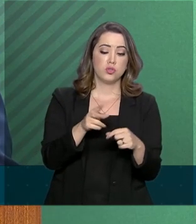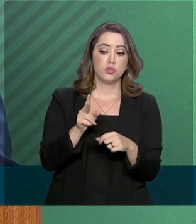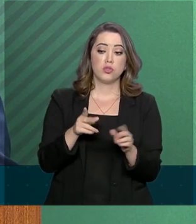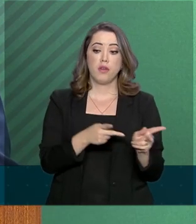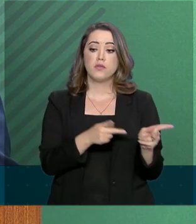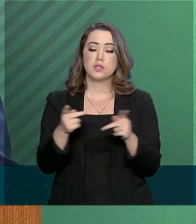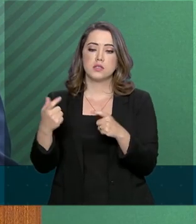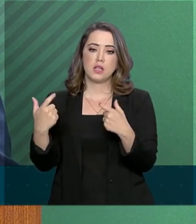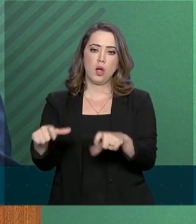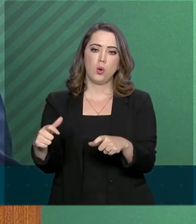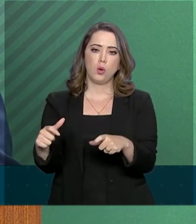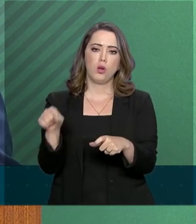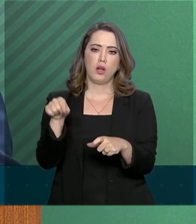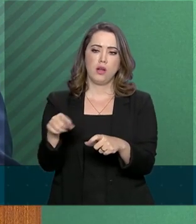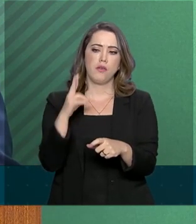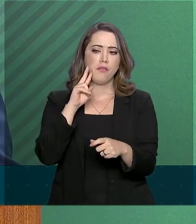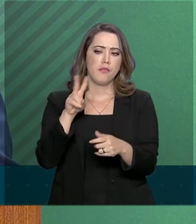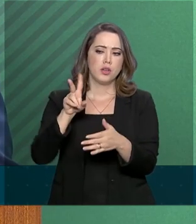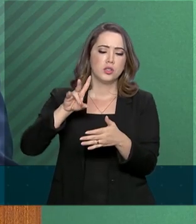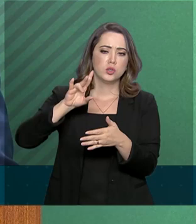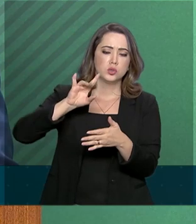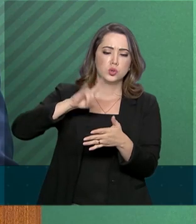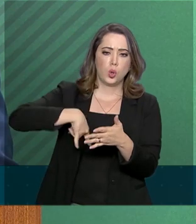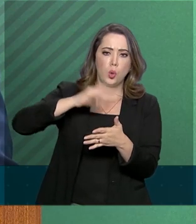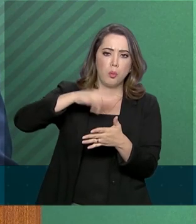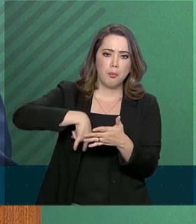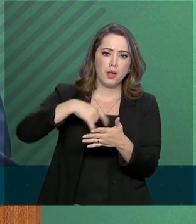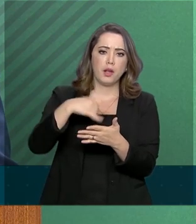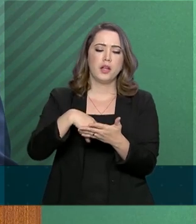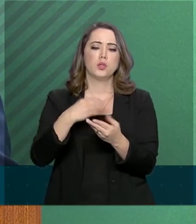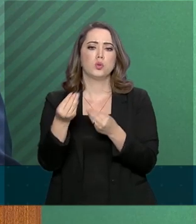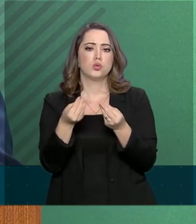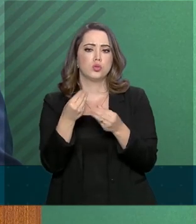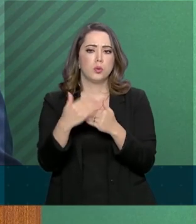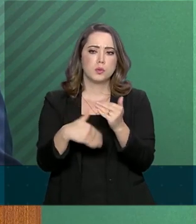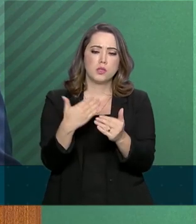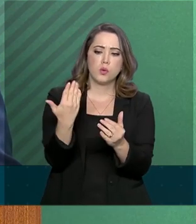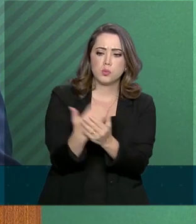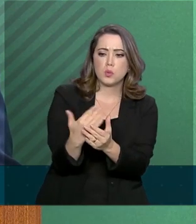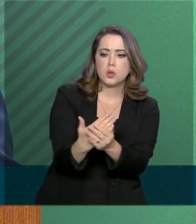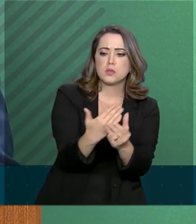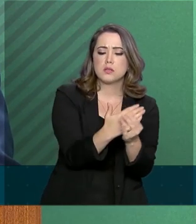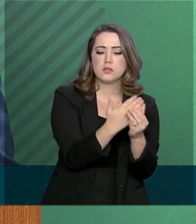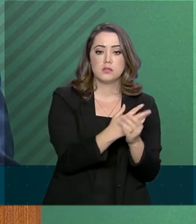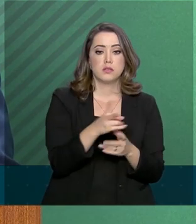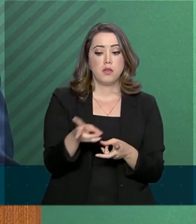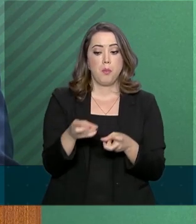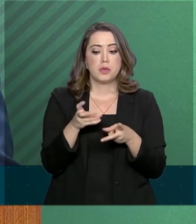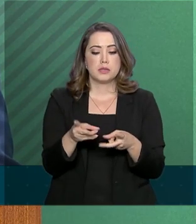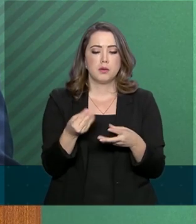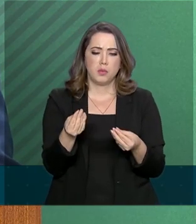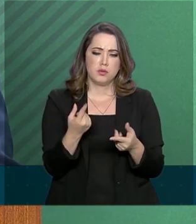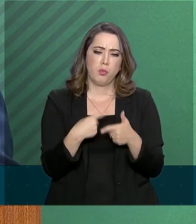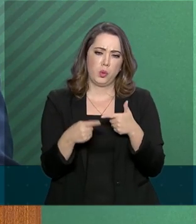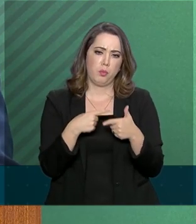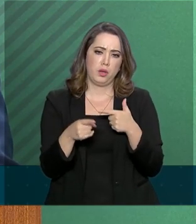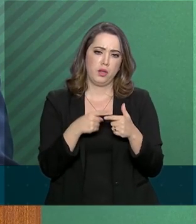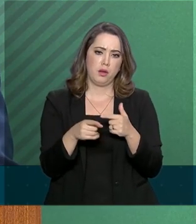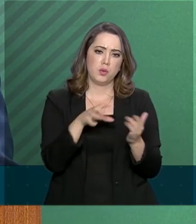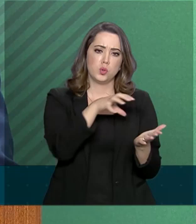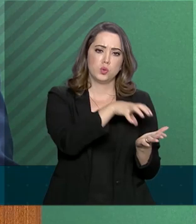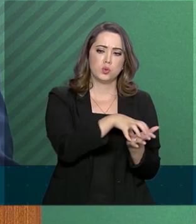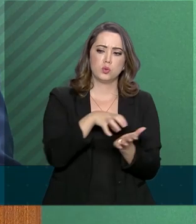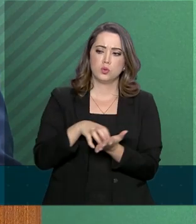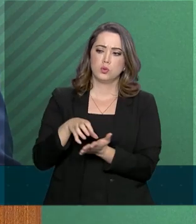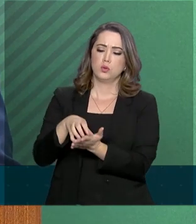na análise de documentos fluxos e processos a fim de identificar vulnerabilidades nos órgãos